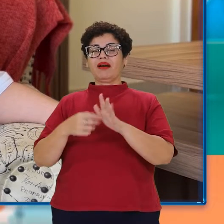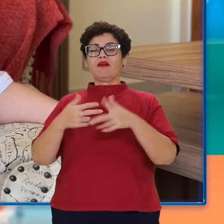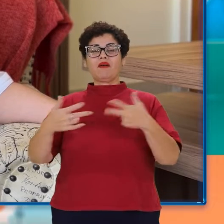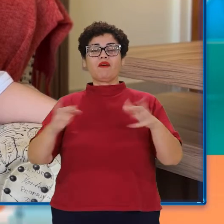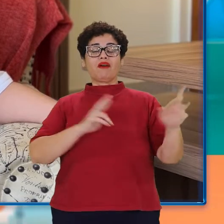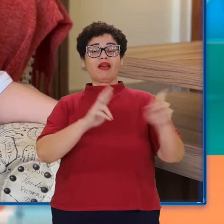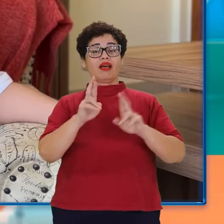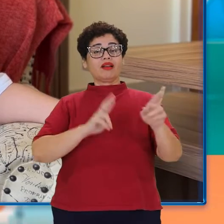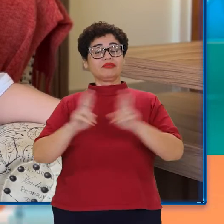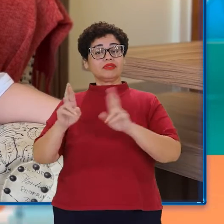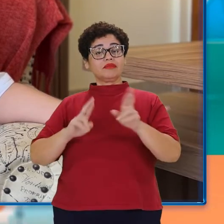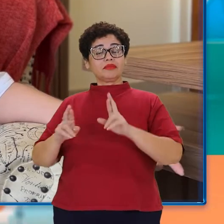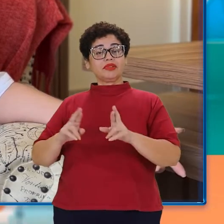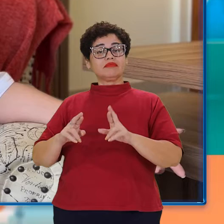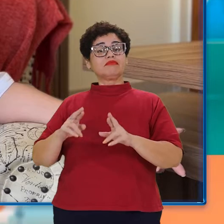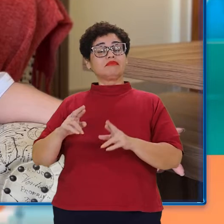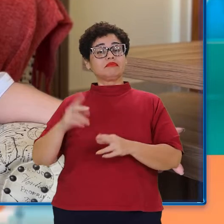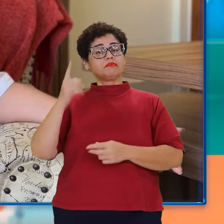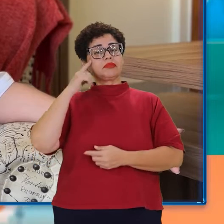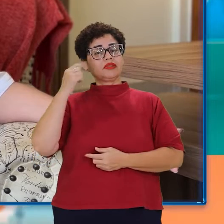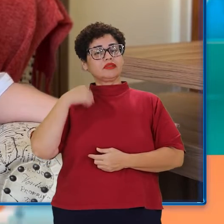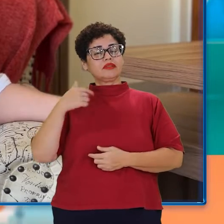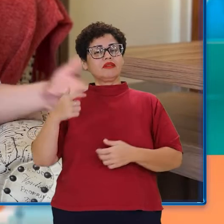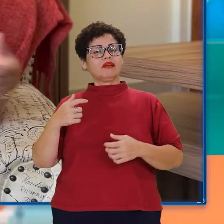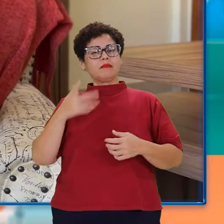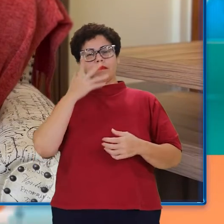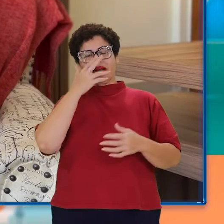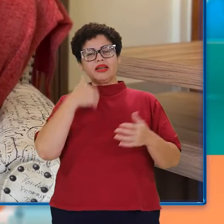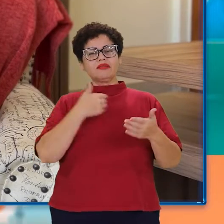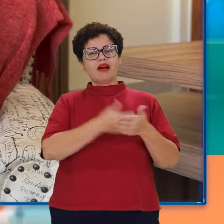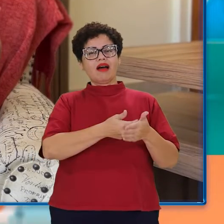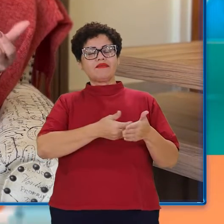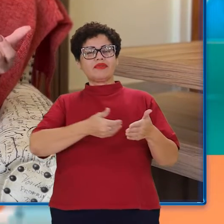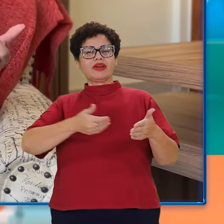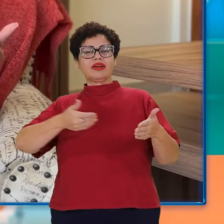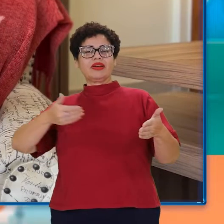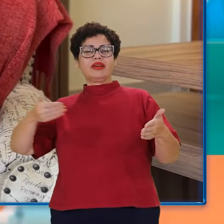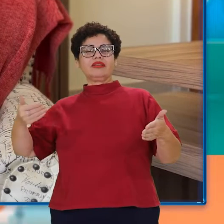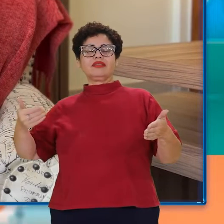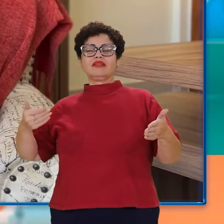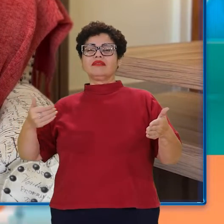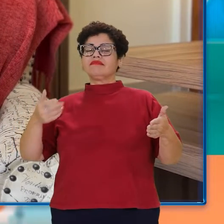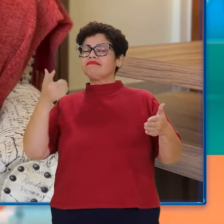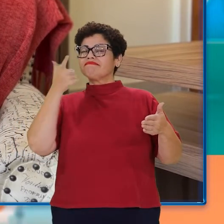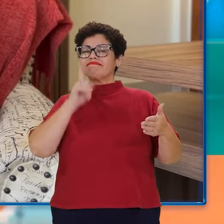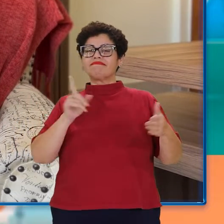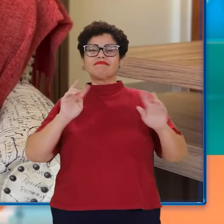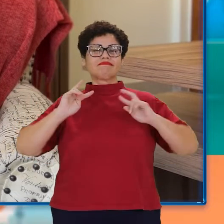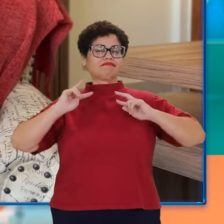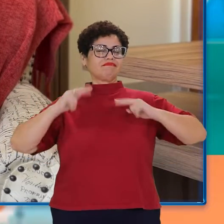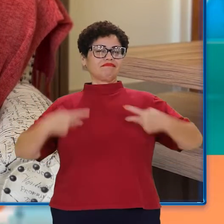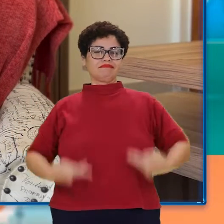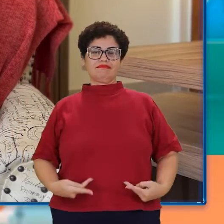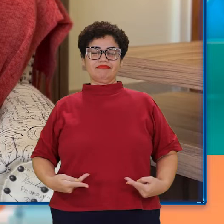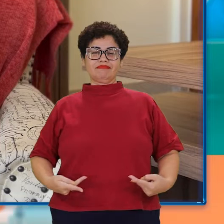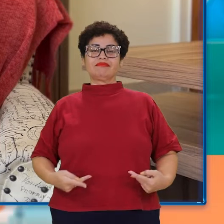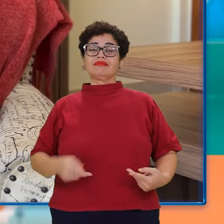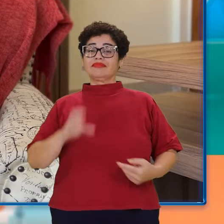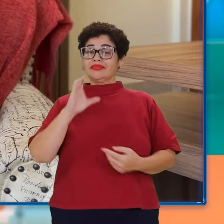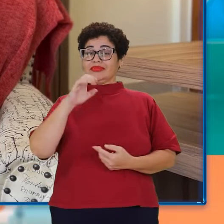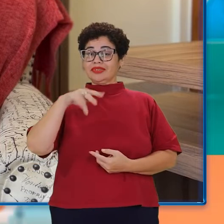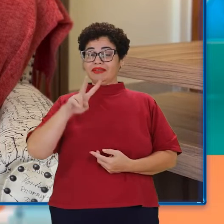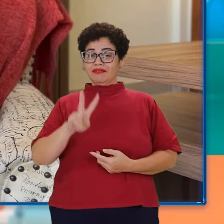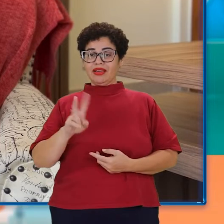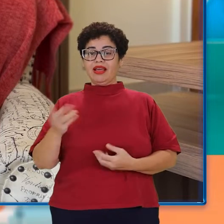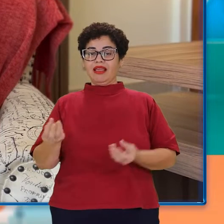prega várias situações nos relacionamentos que leva a gente para longe da nossa humanidade. Então a CNV